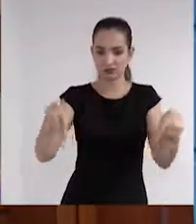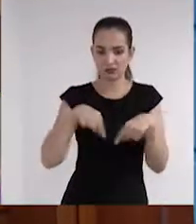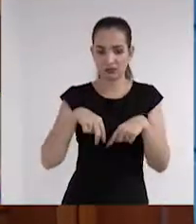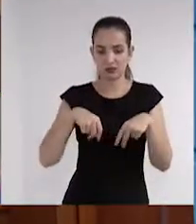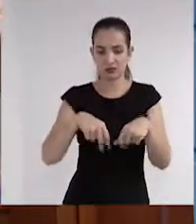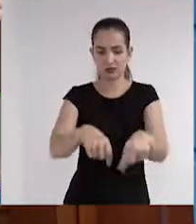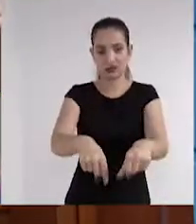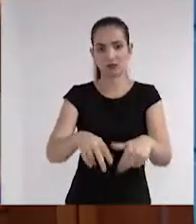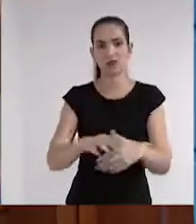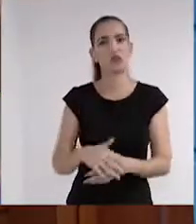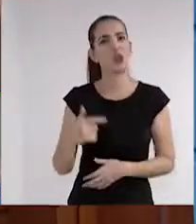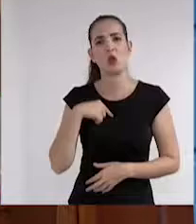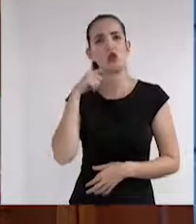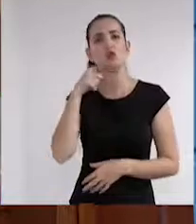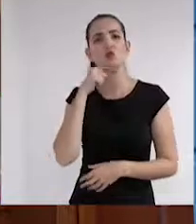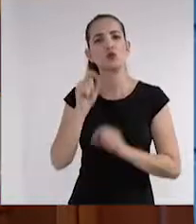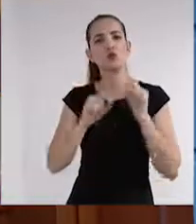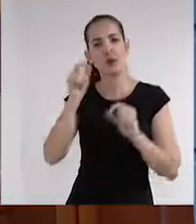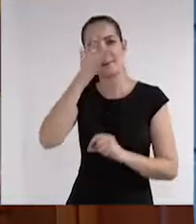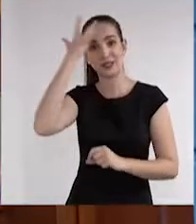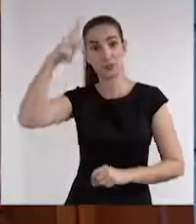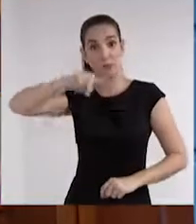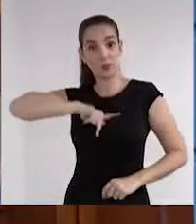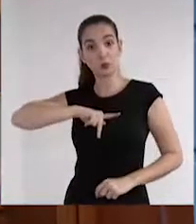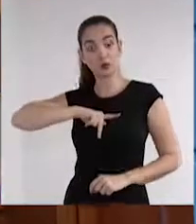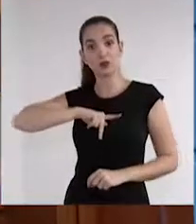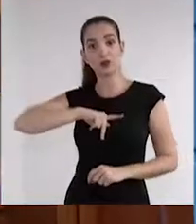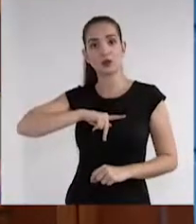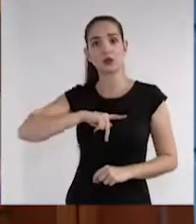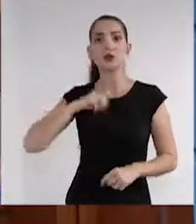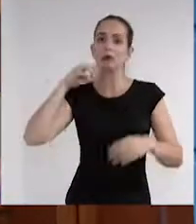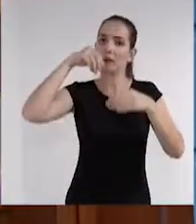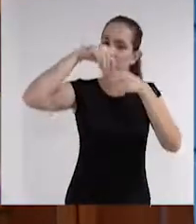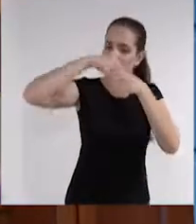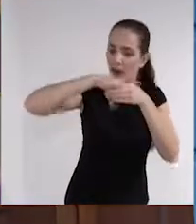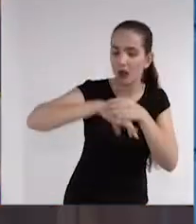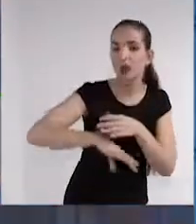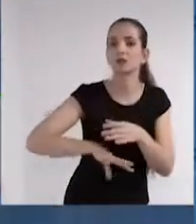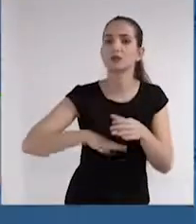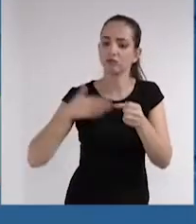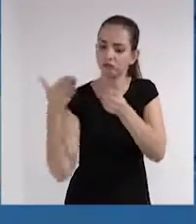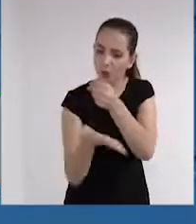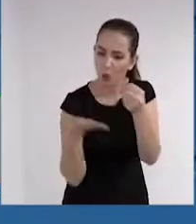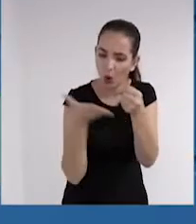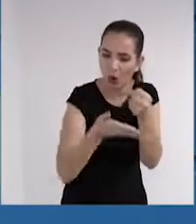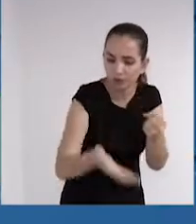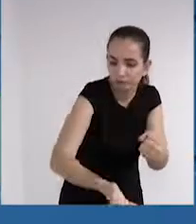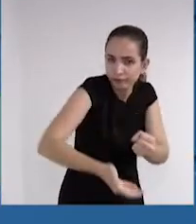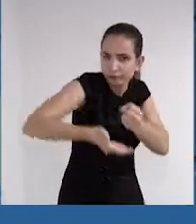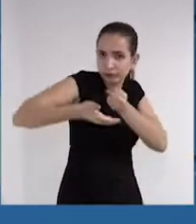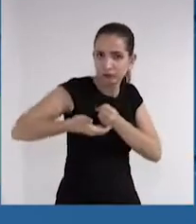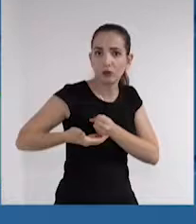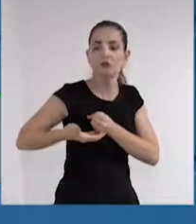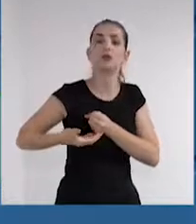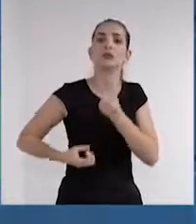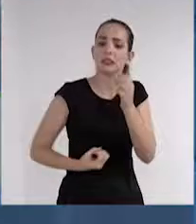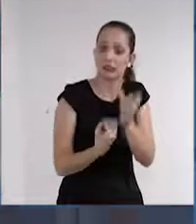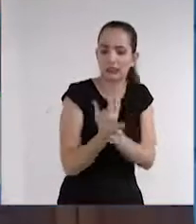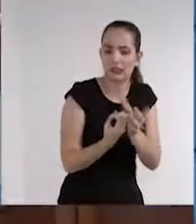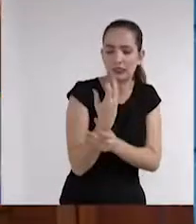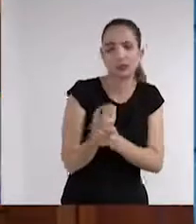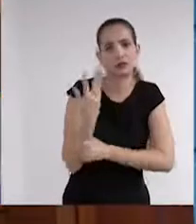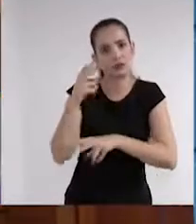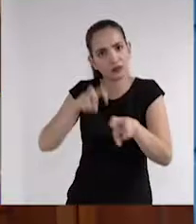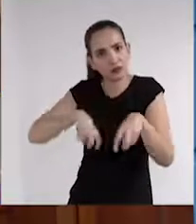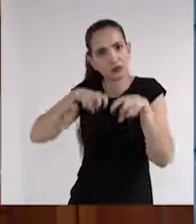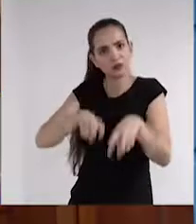aí, eu duvido que o proprietário, deputado João Grandão, que planta, que colhe, que produz, que tem